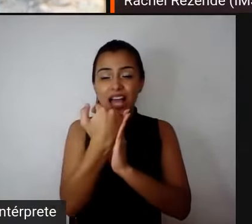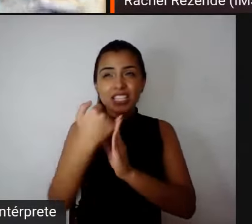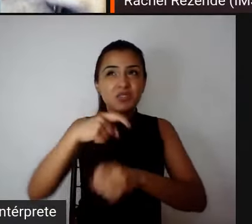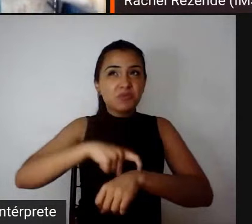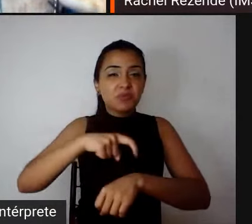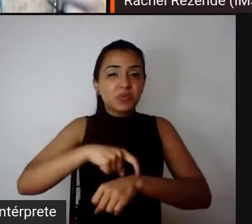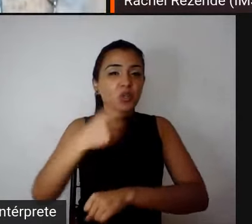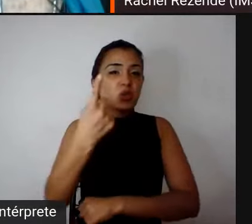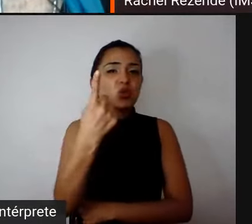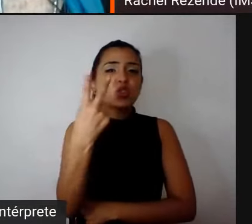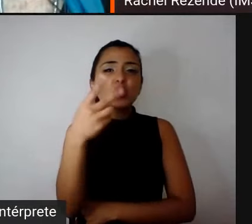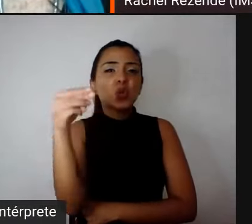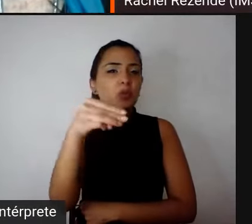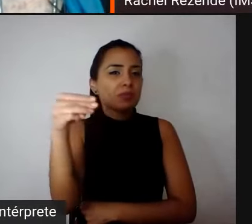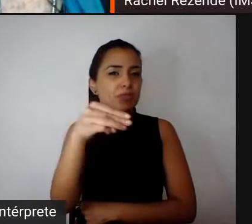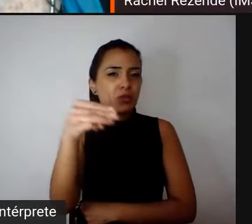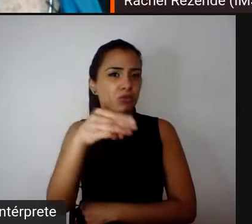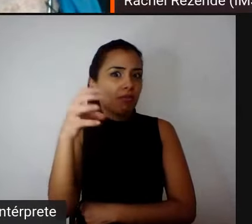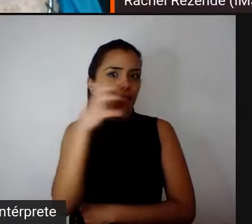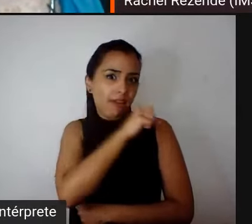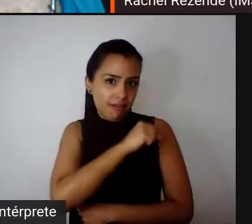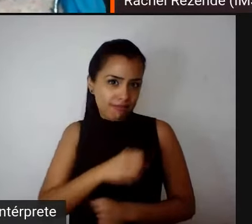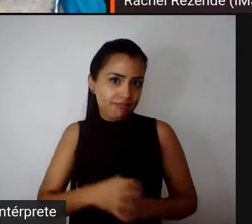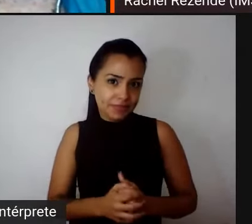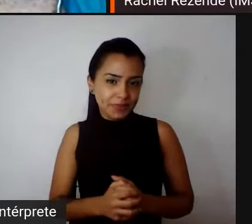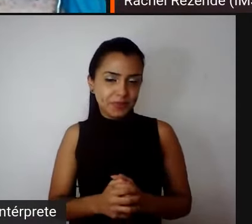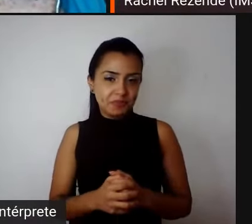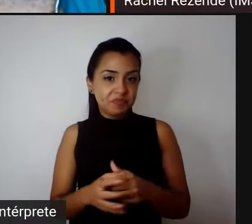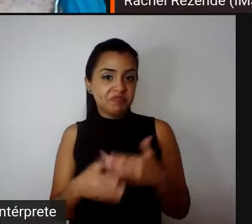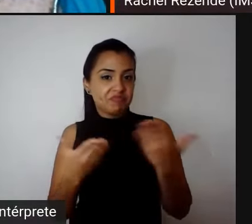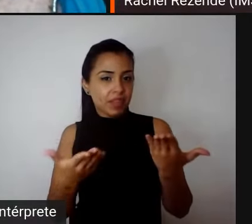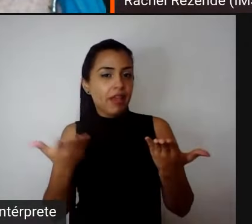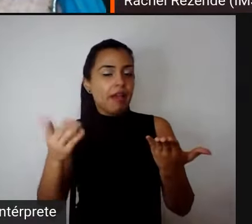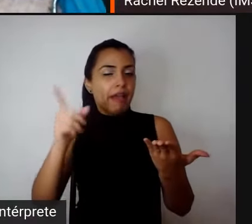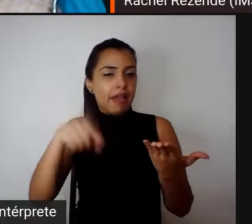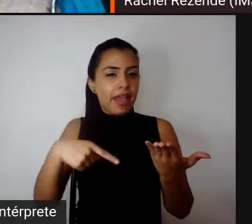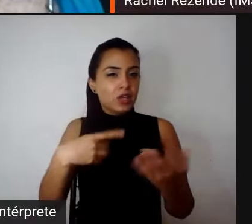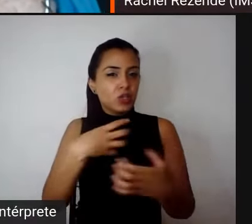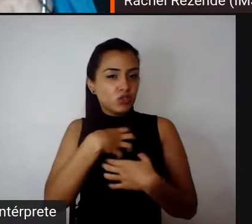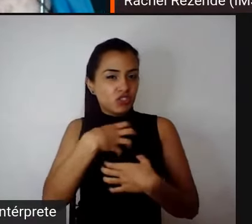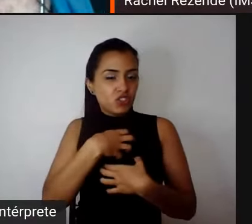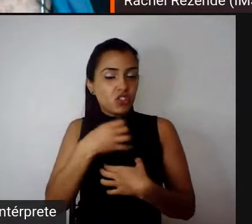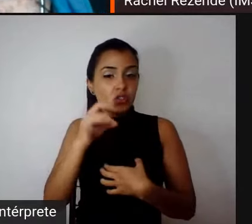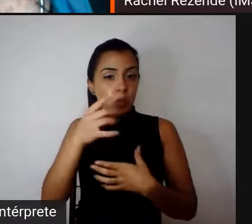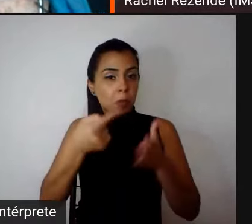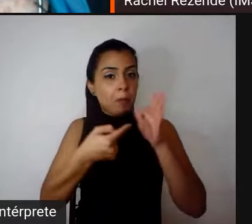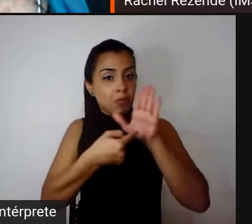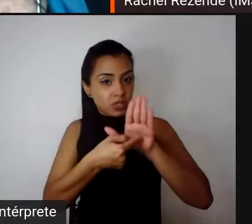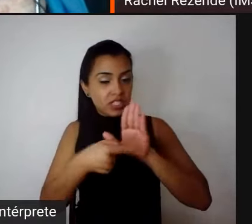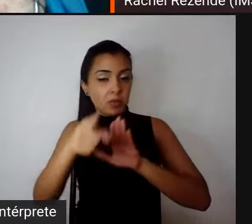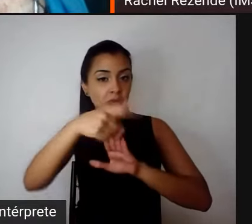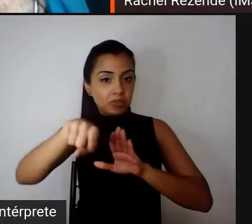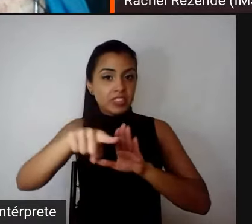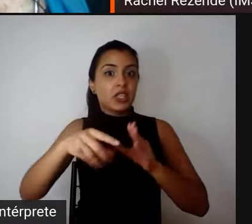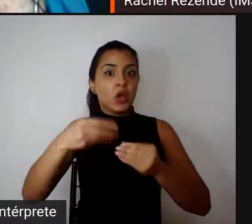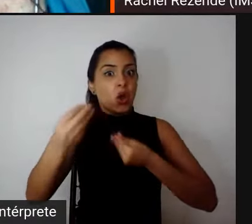minutos. Claro, é uma situação, digamos, vou mostrar assim, conflitiva,